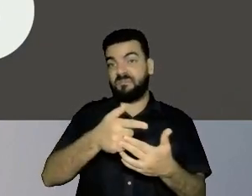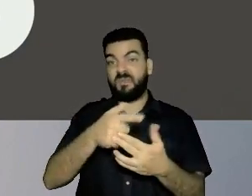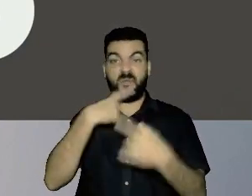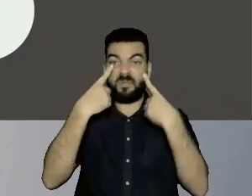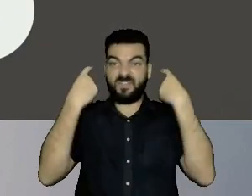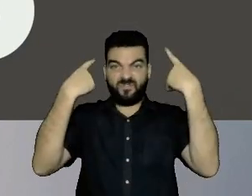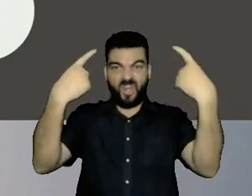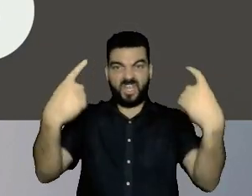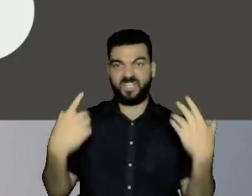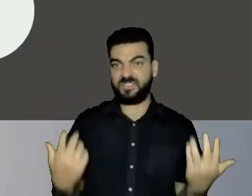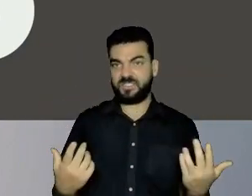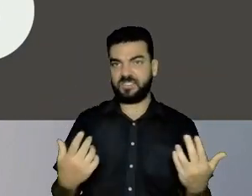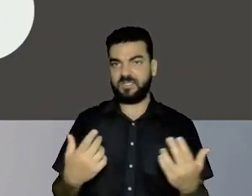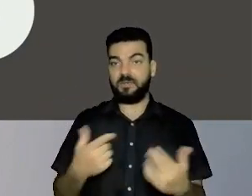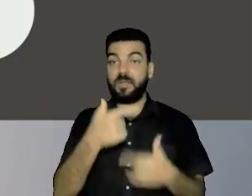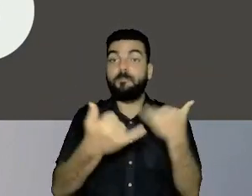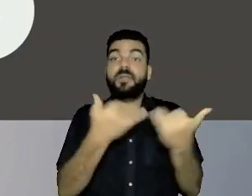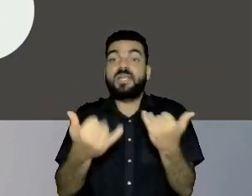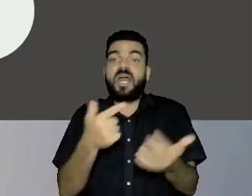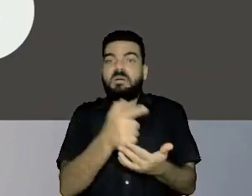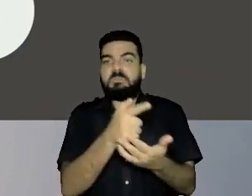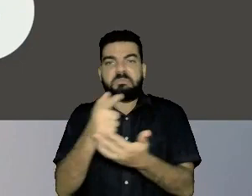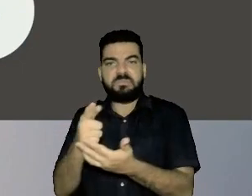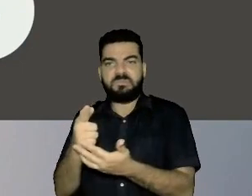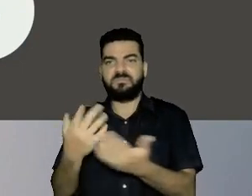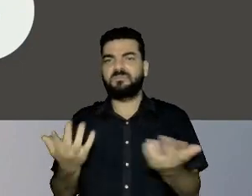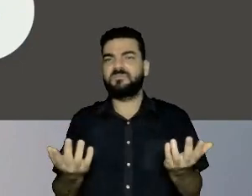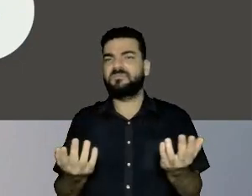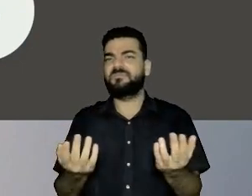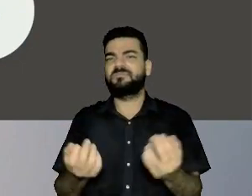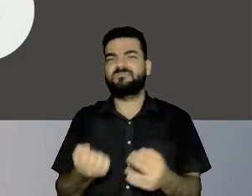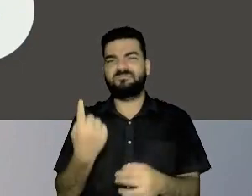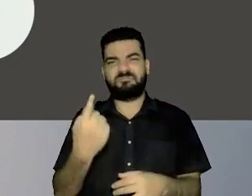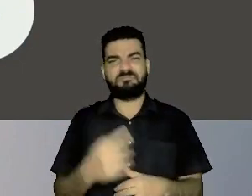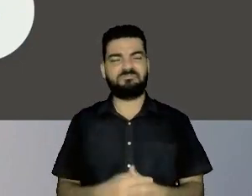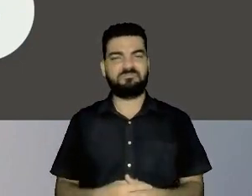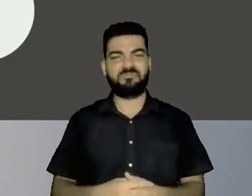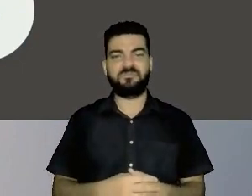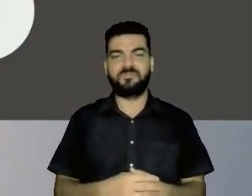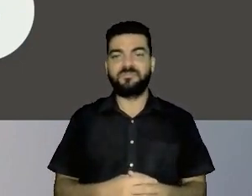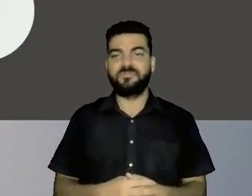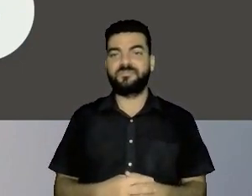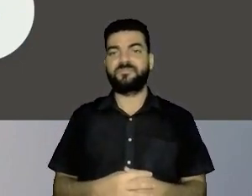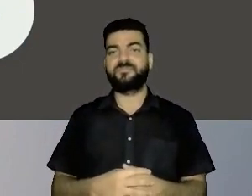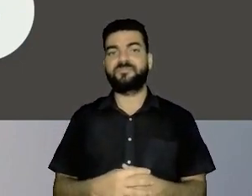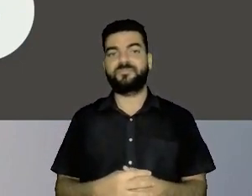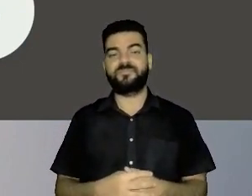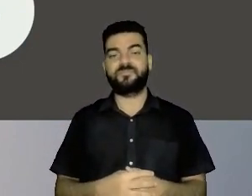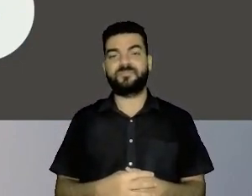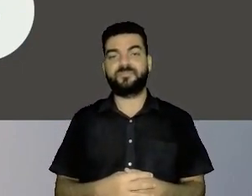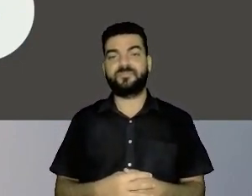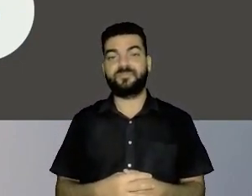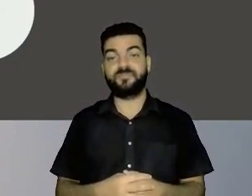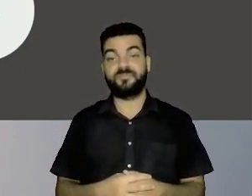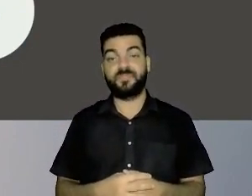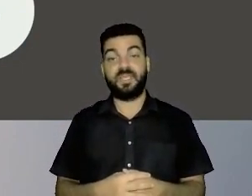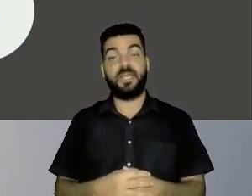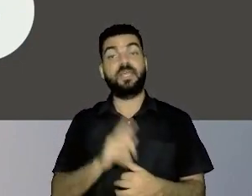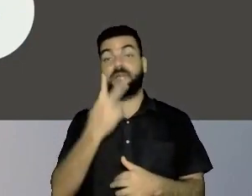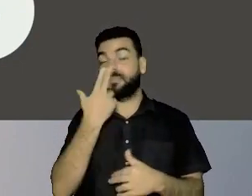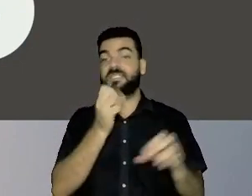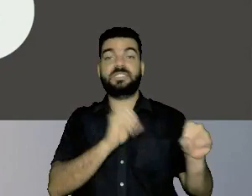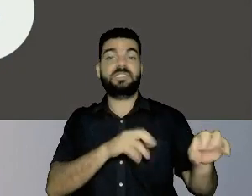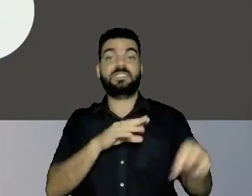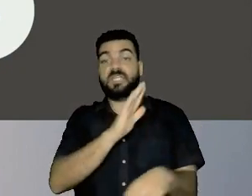a lutar, a ganhar, dão uma arminha para ele ser agressivo, né? E aí vai construindo aquela masculinidade tóxica,